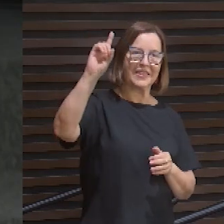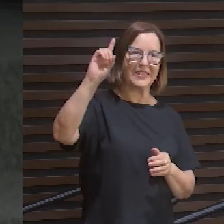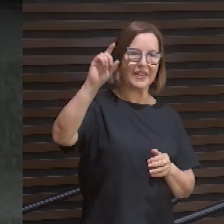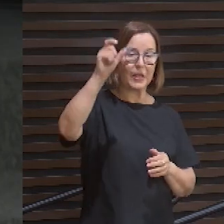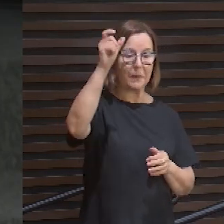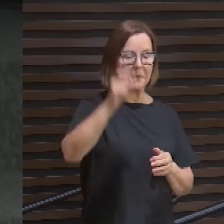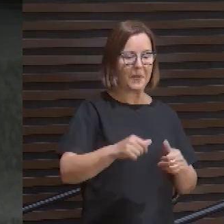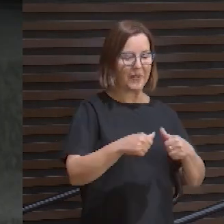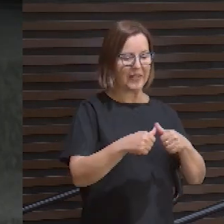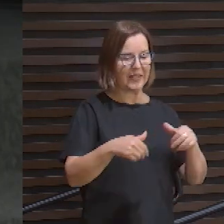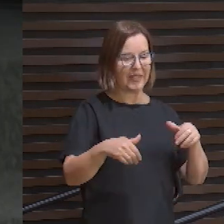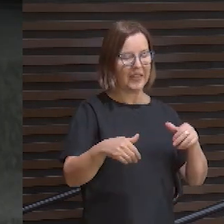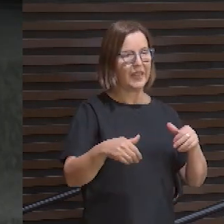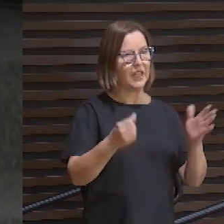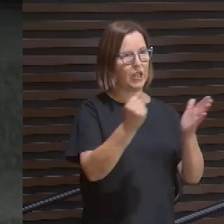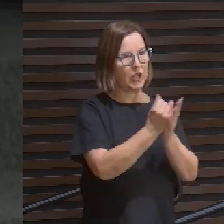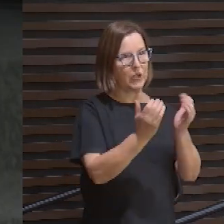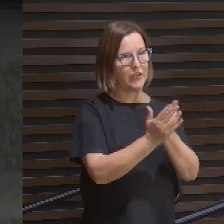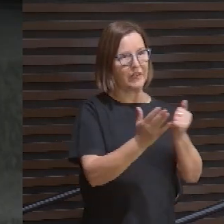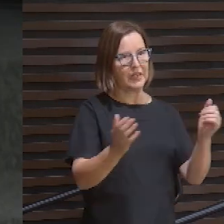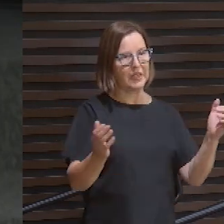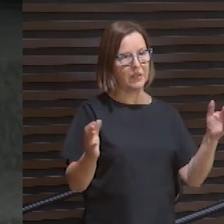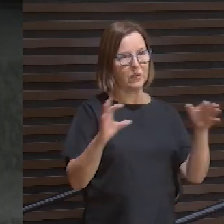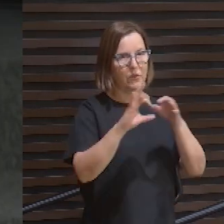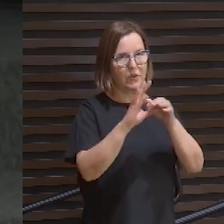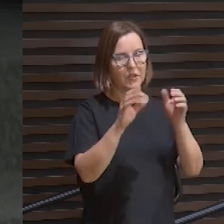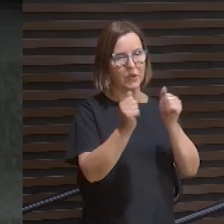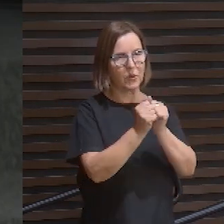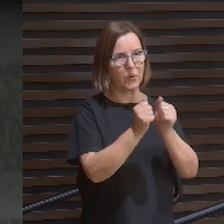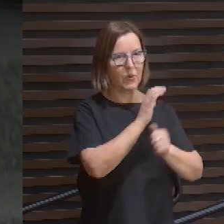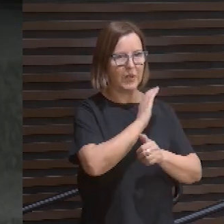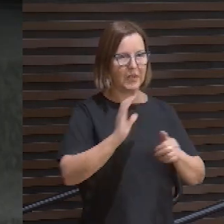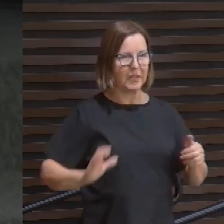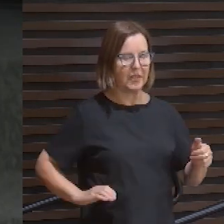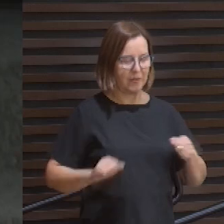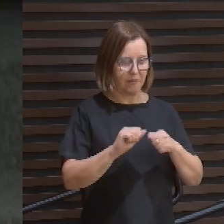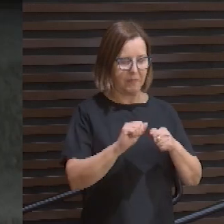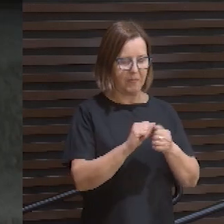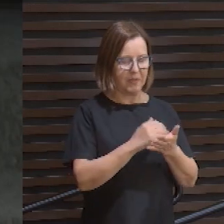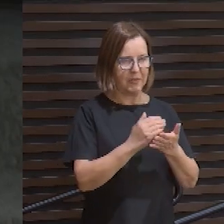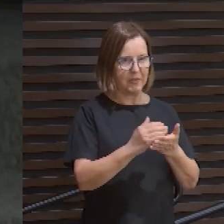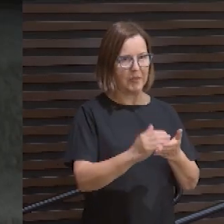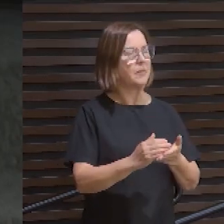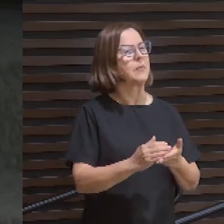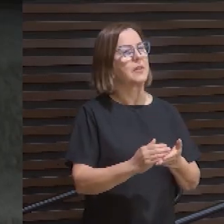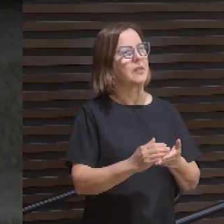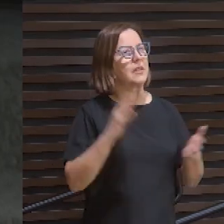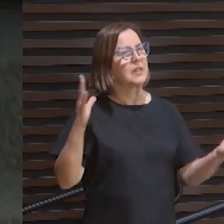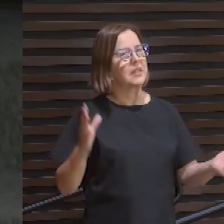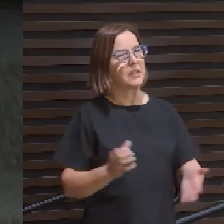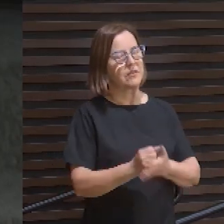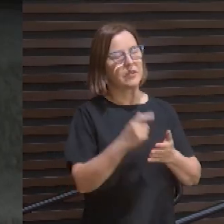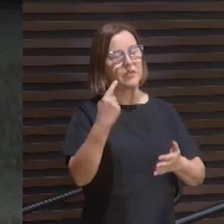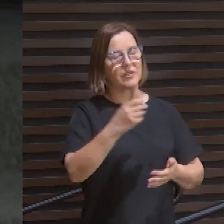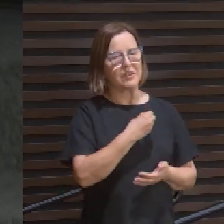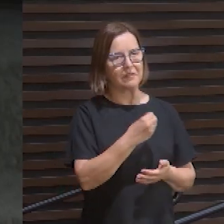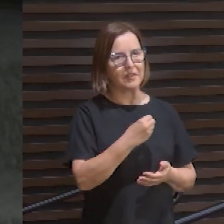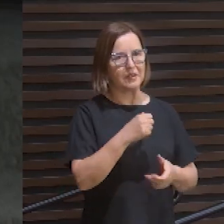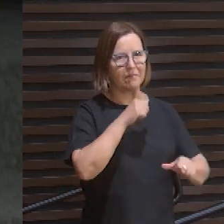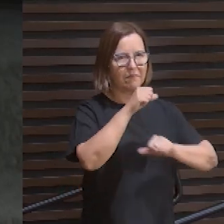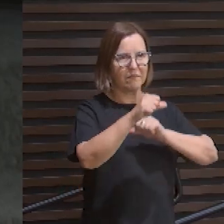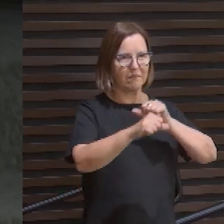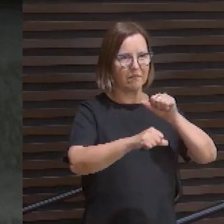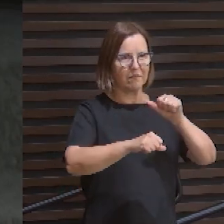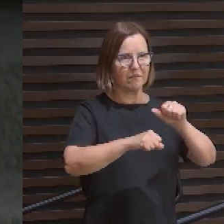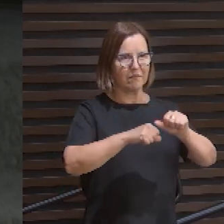crucificado em união com Cristo participa da redenção e a sua vida se torna